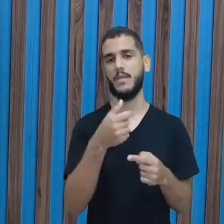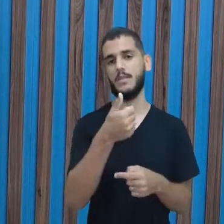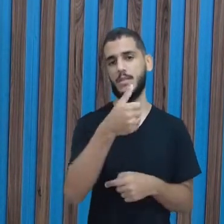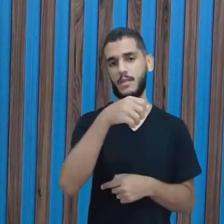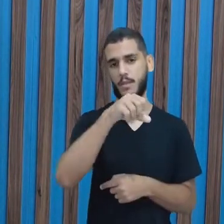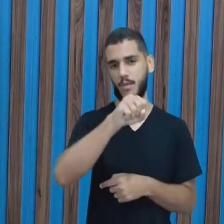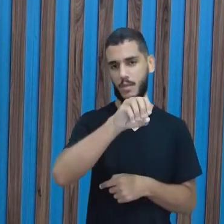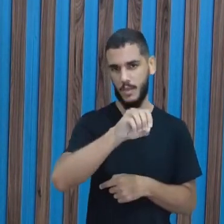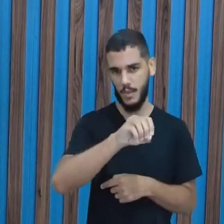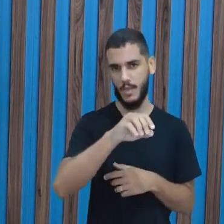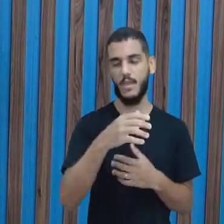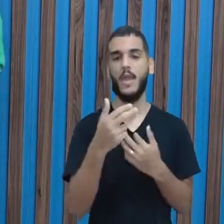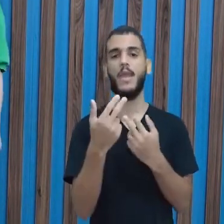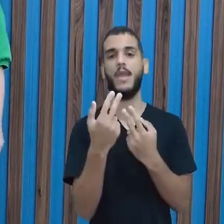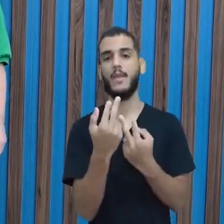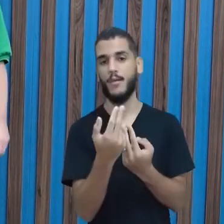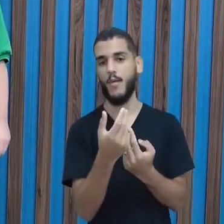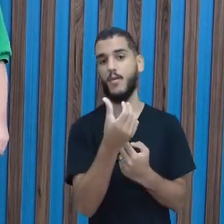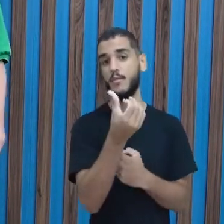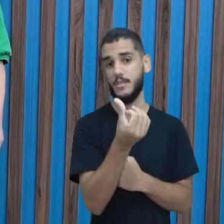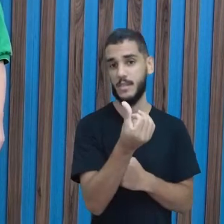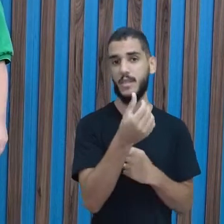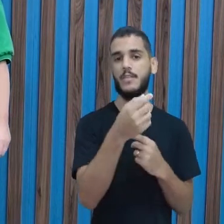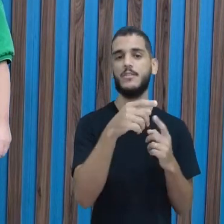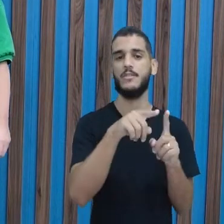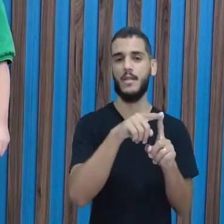assim como 6 está para 2.